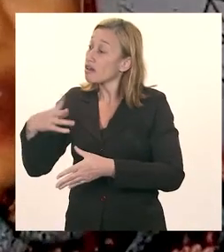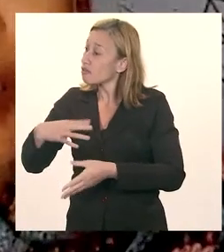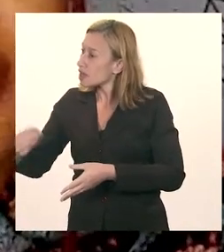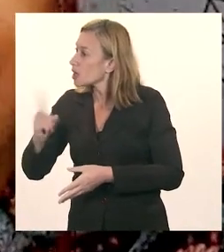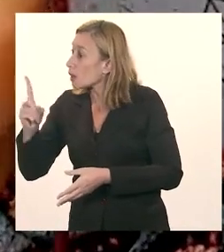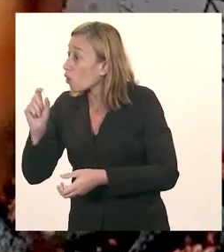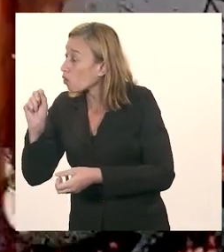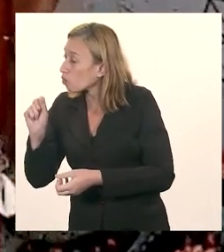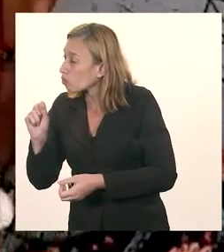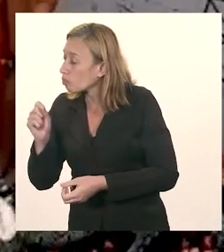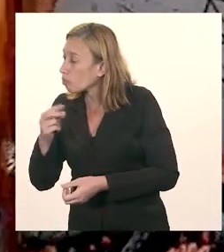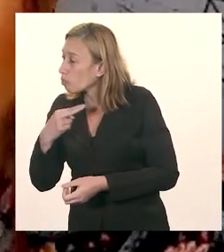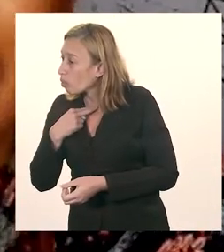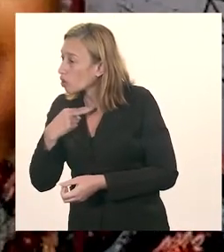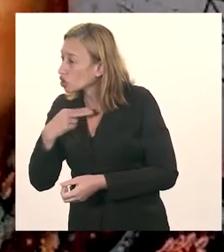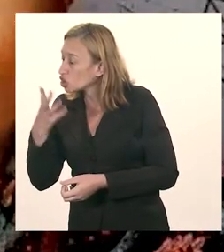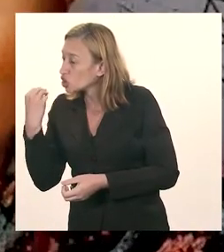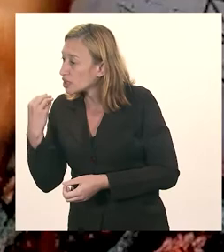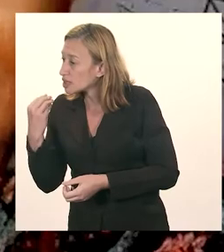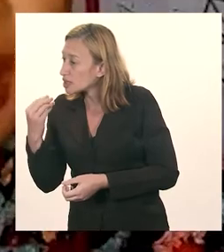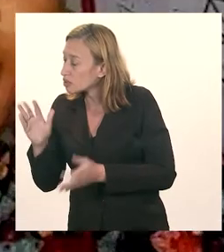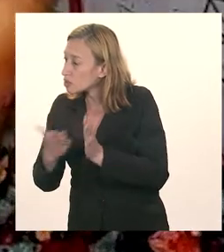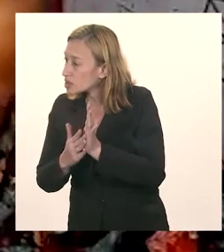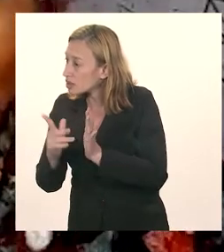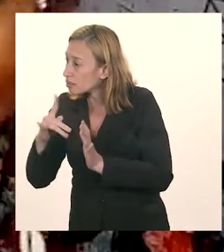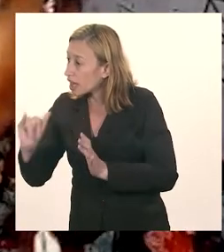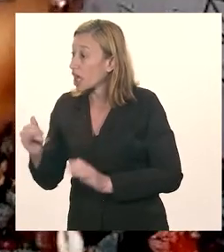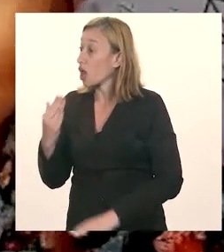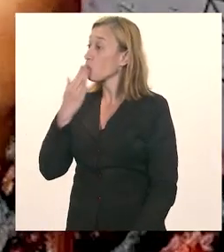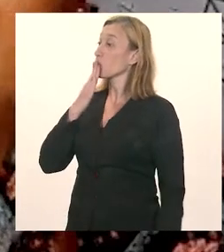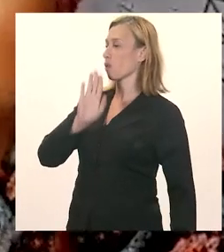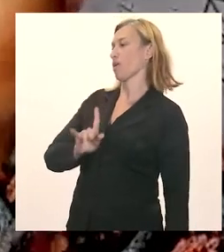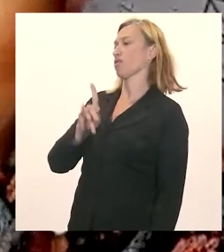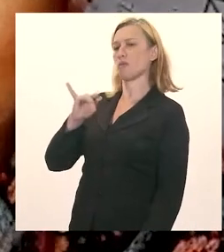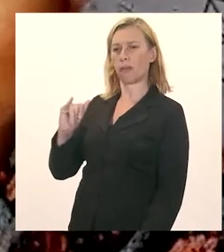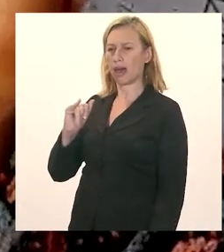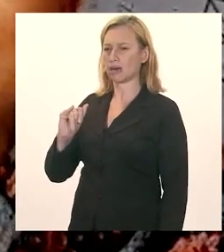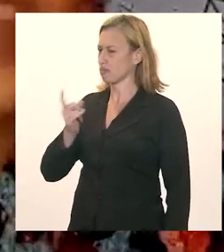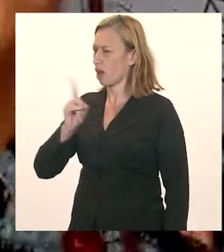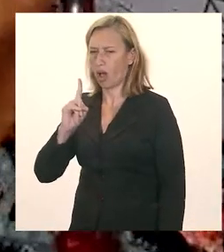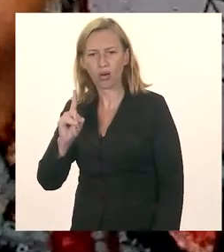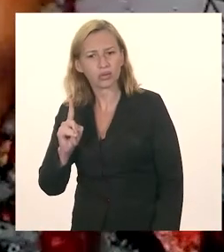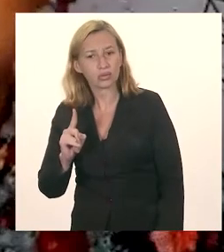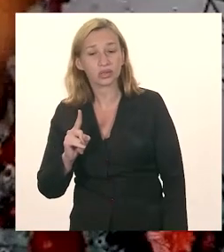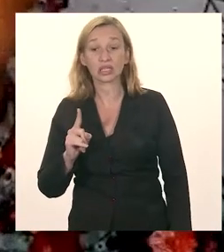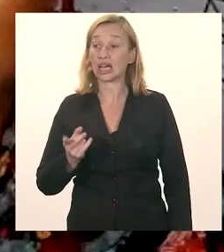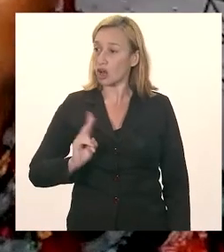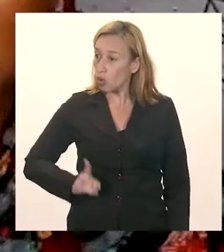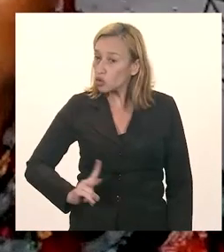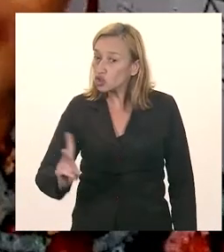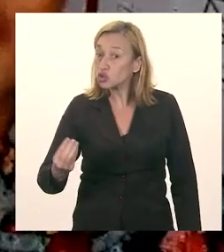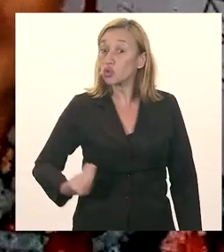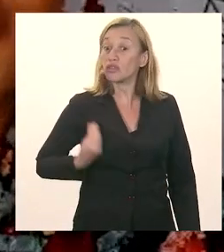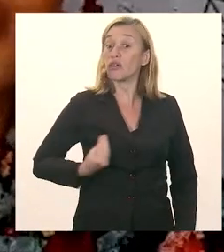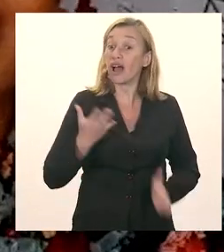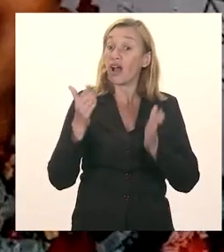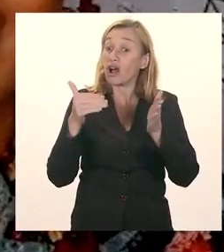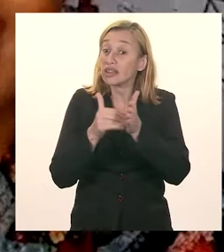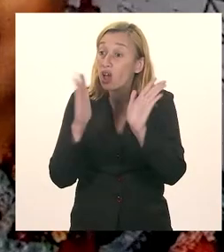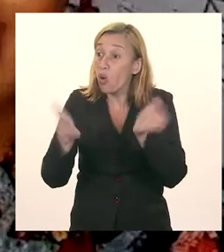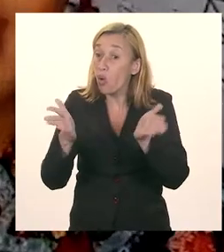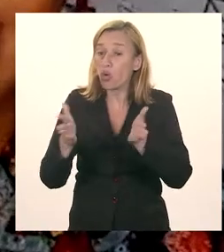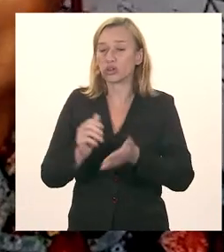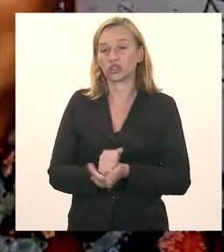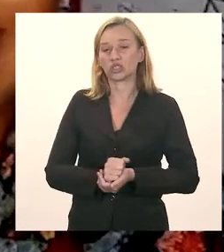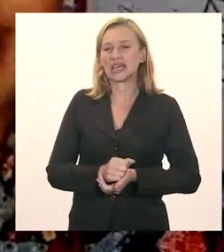não, você não vai deixar o samba de pareia morrer. Ela, não, pai, eu prometo que vou manter viva. Ela mantém viva.